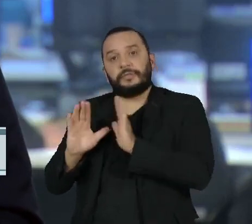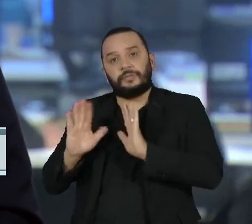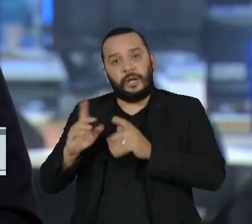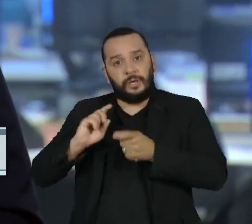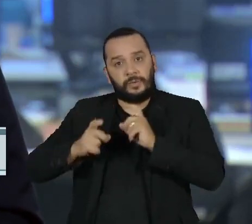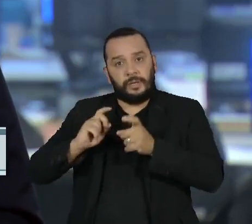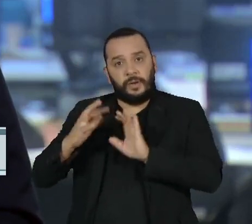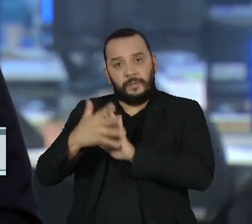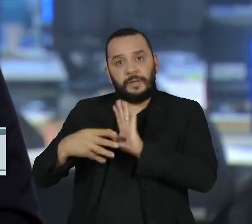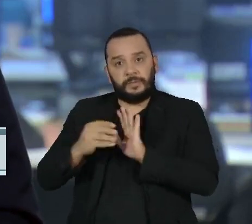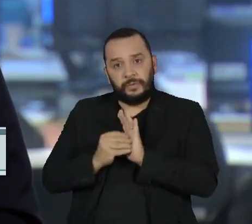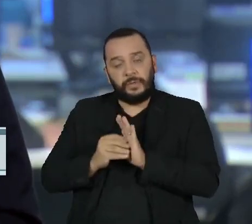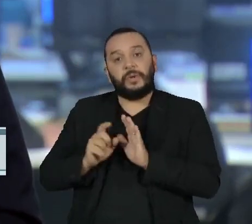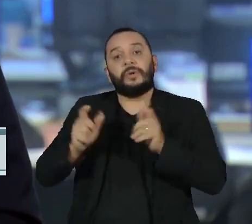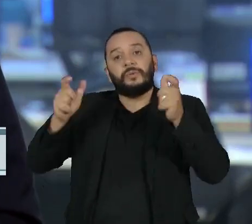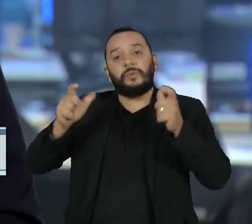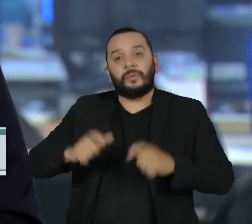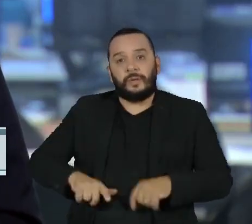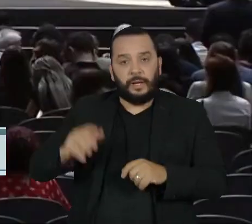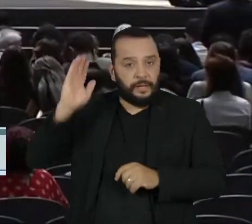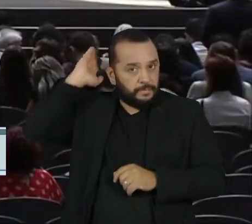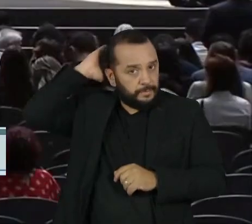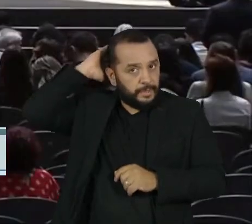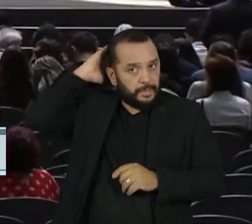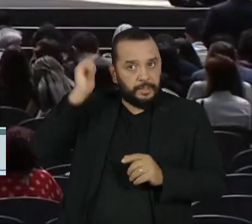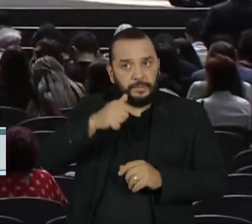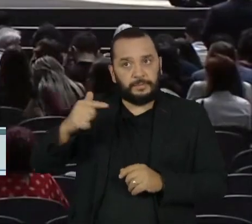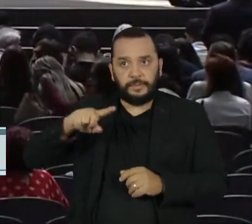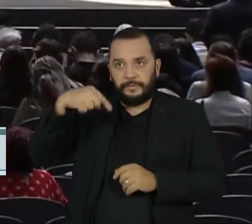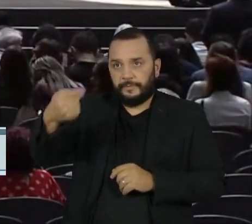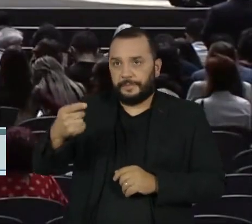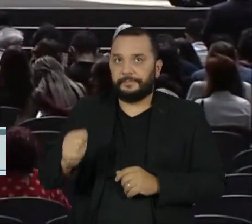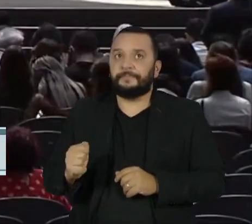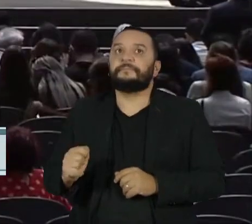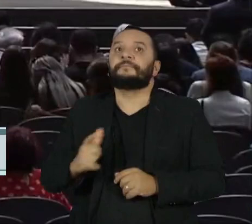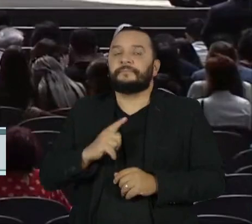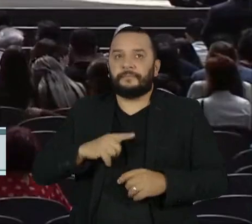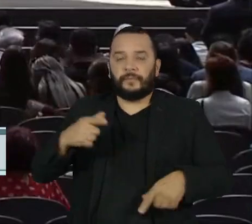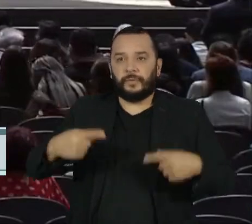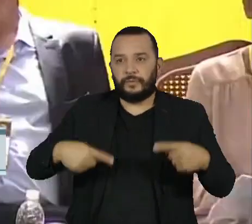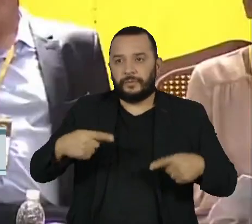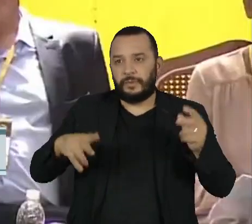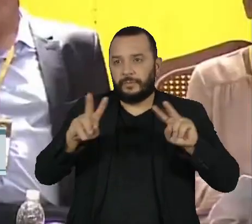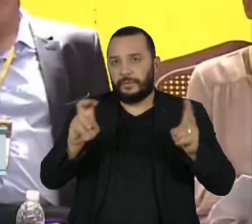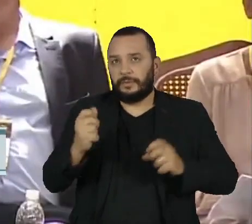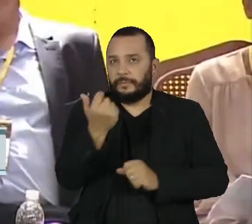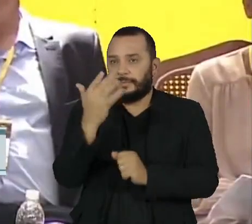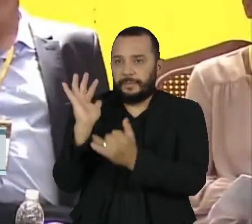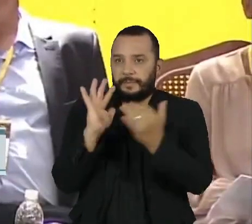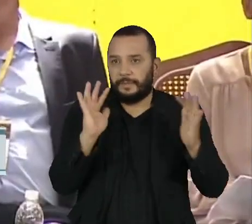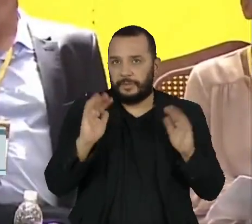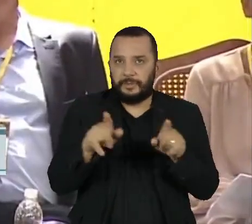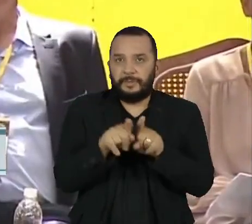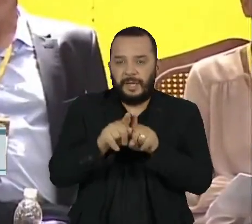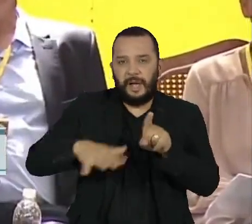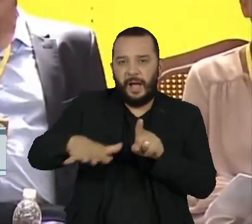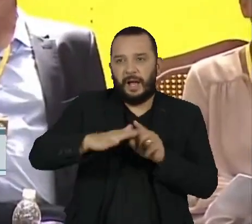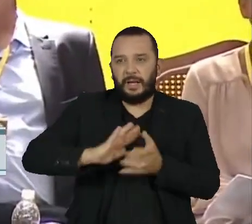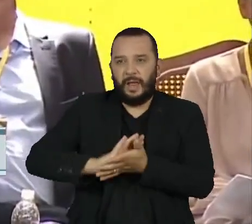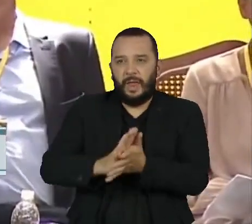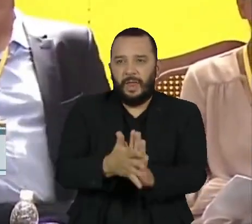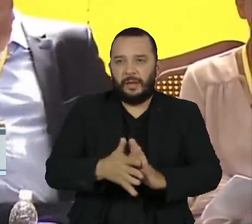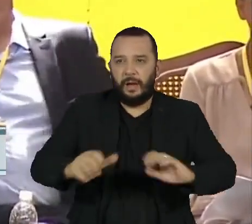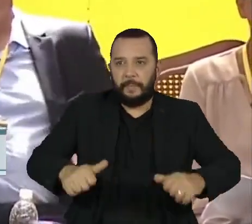que será realizada em Belém na próxima semana além das discussões sobre meio ambiente e Recuperação de áreas degradadas